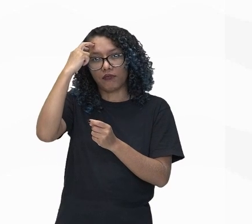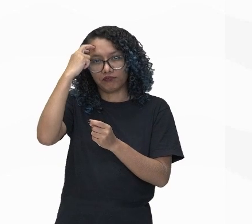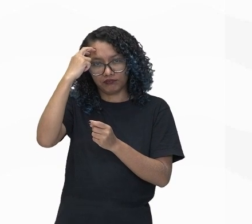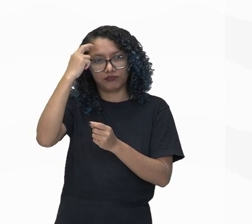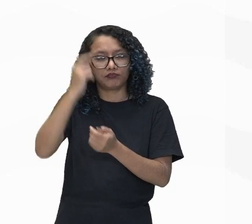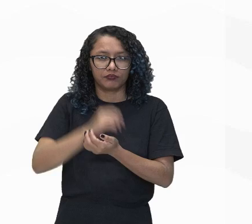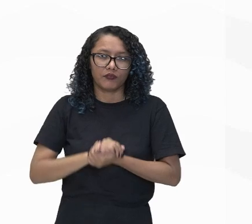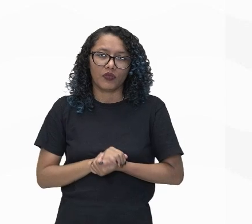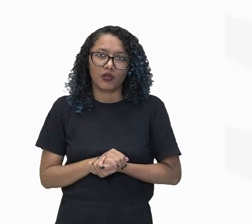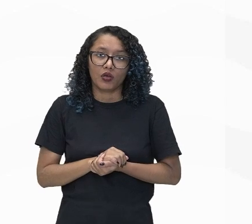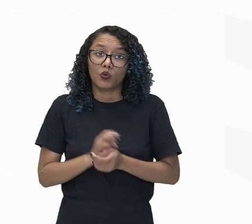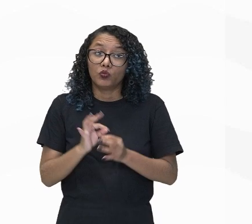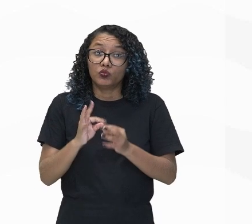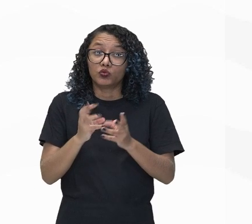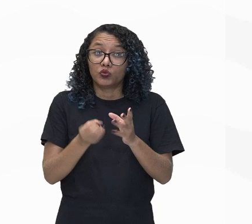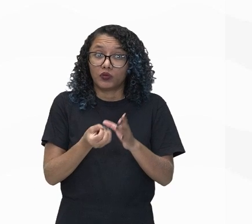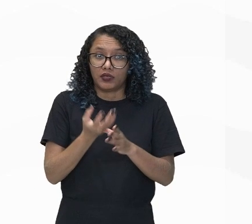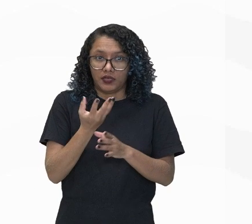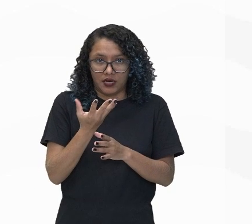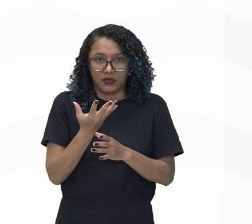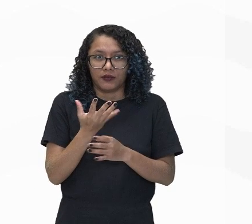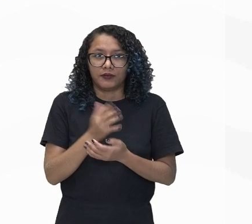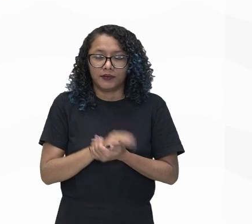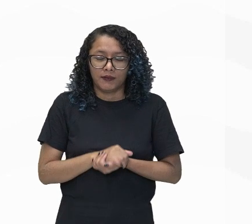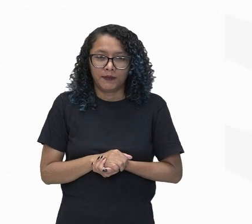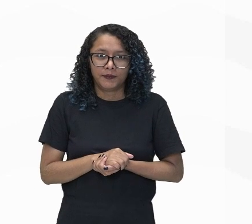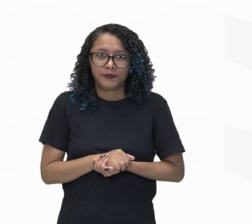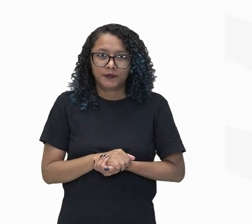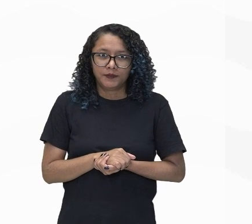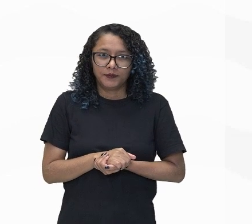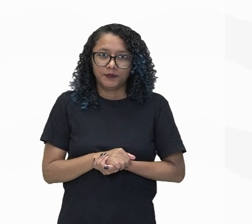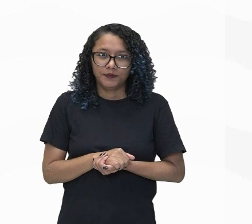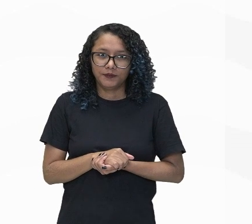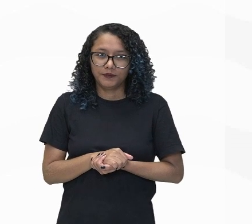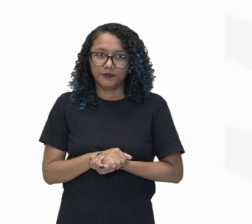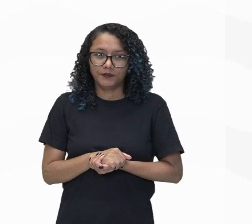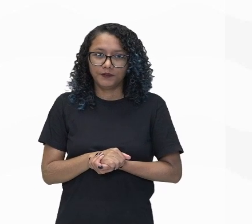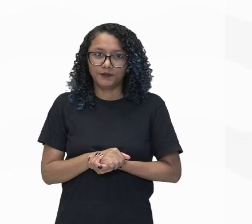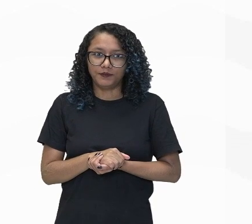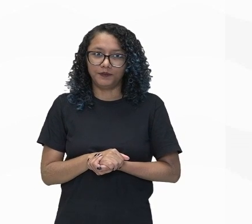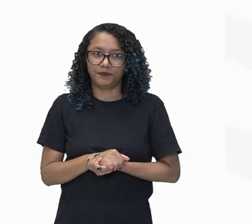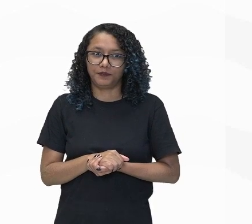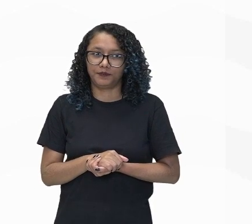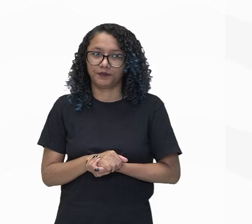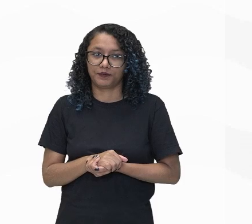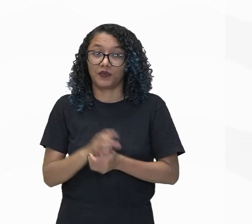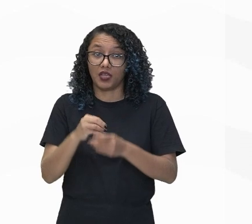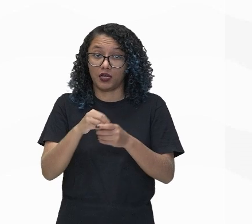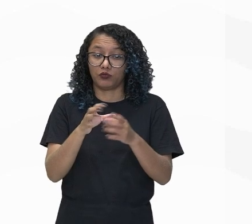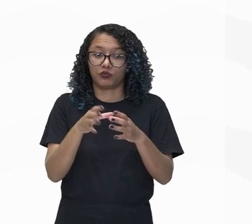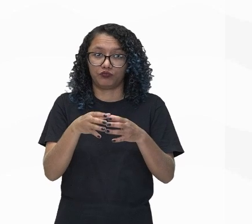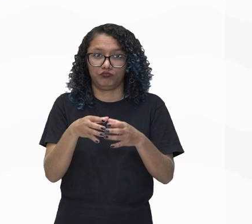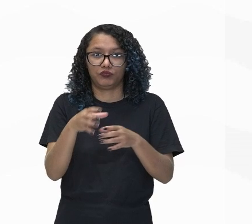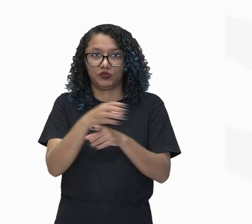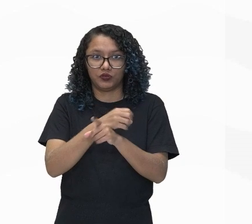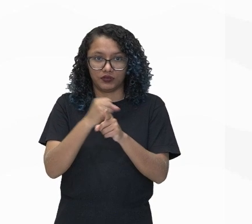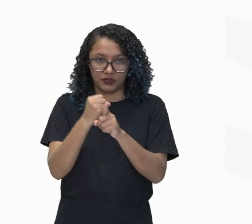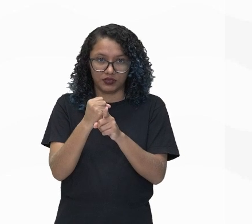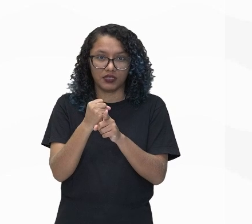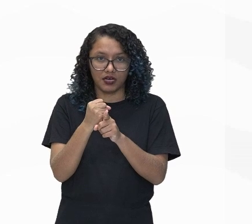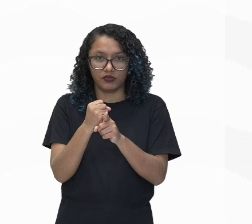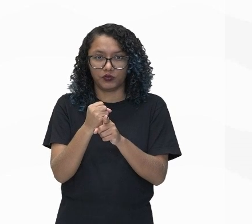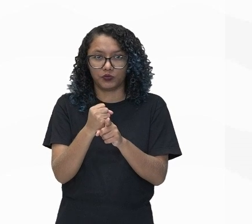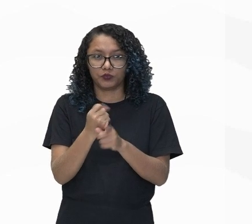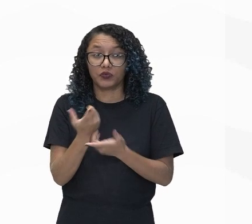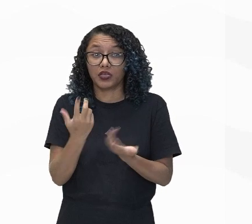é criado, que é constituído nessa participação social. Ou seja, que é construído pelo ser